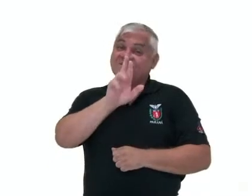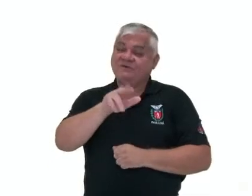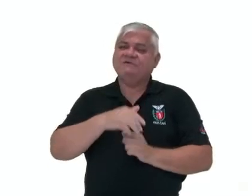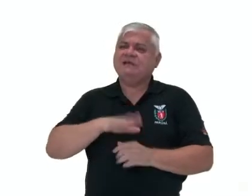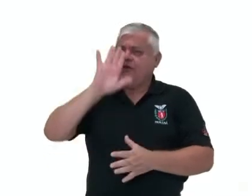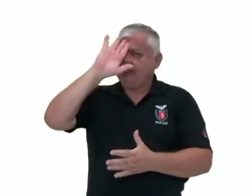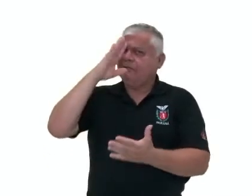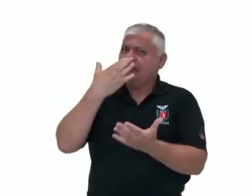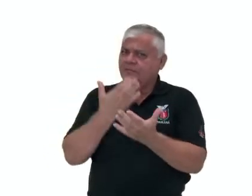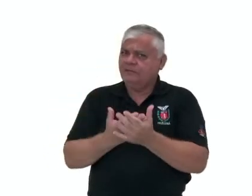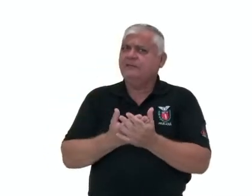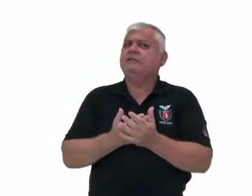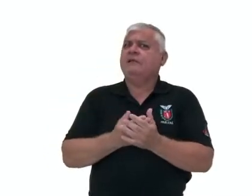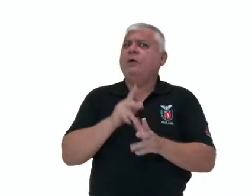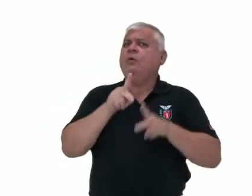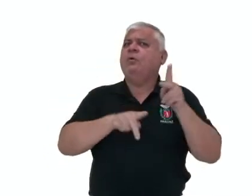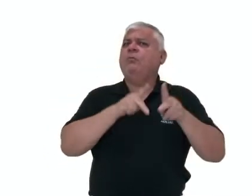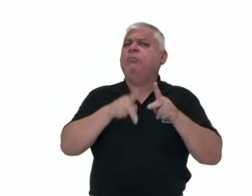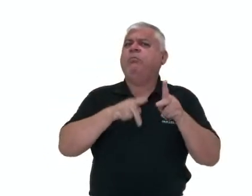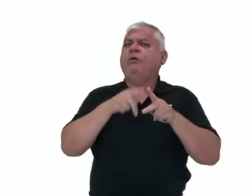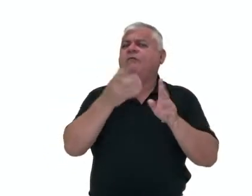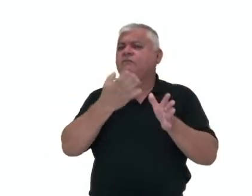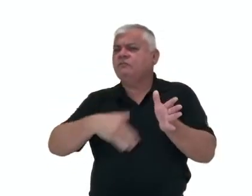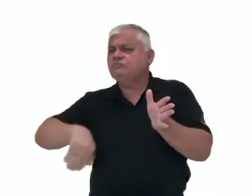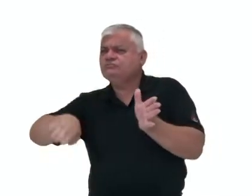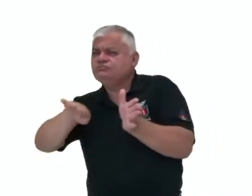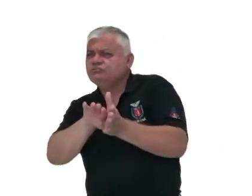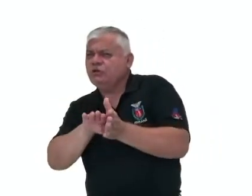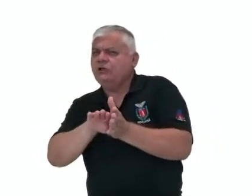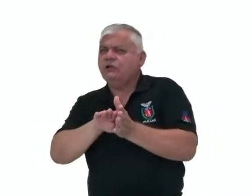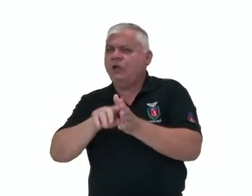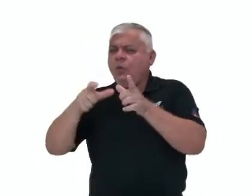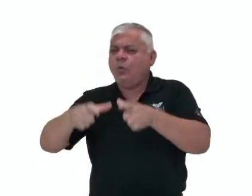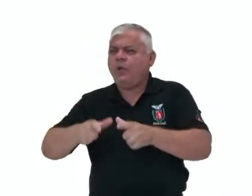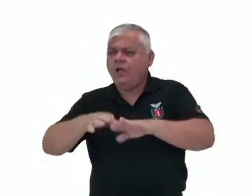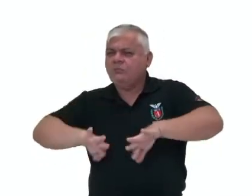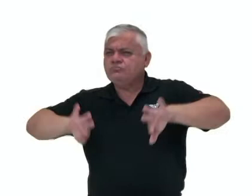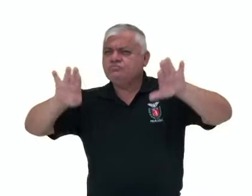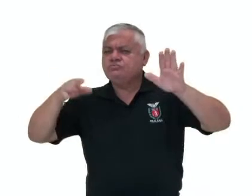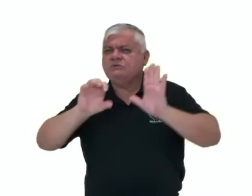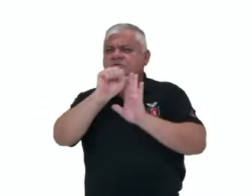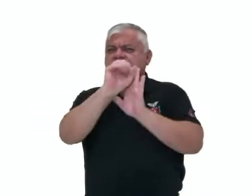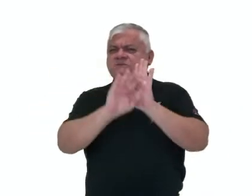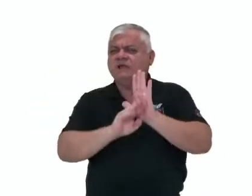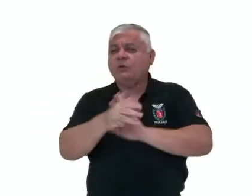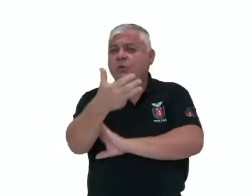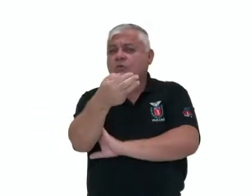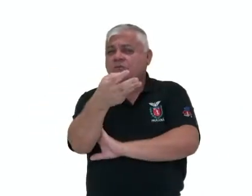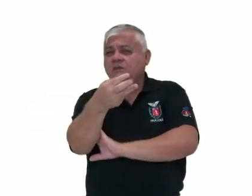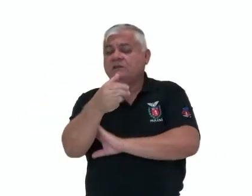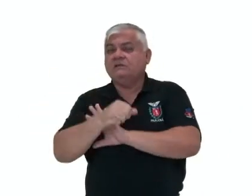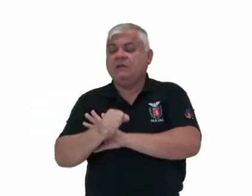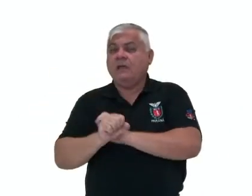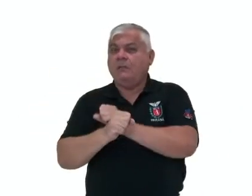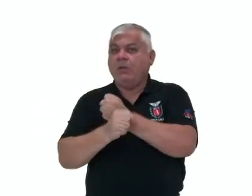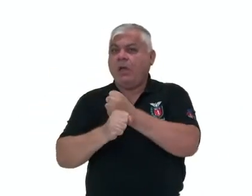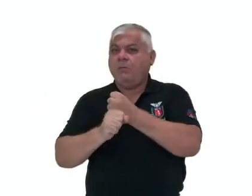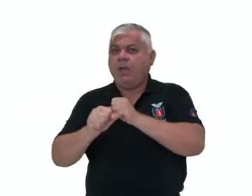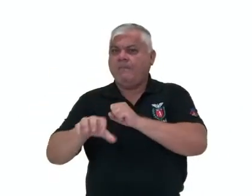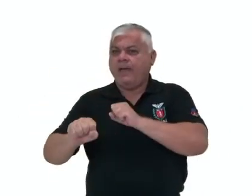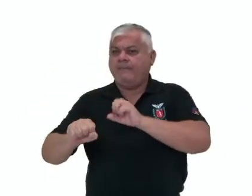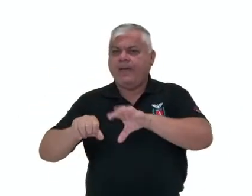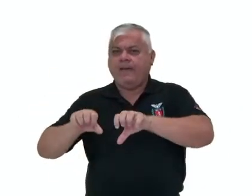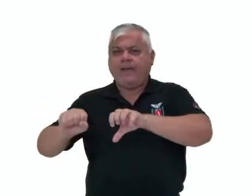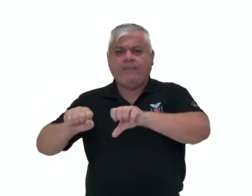à Cordilheira dos Andes por volta do século XIII. O império se expandiu graças às alianças e